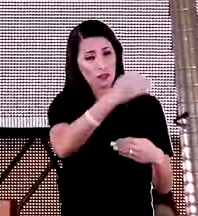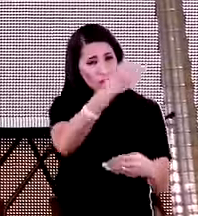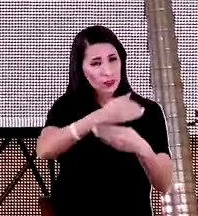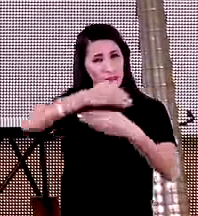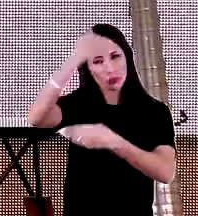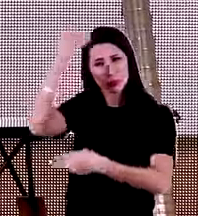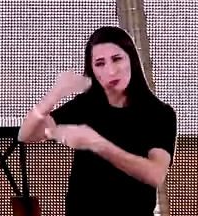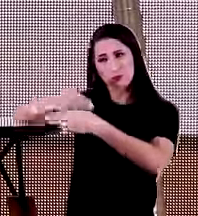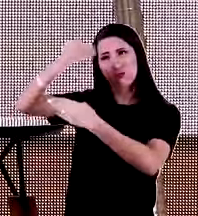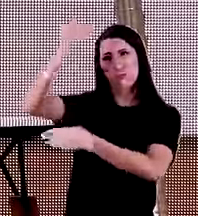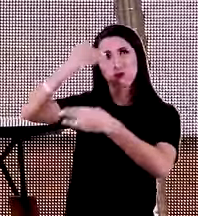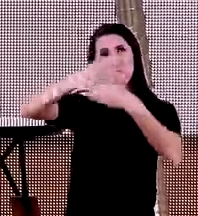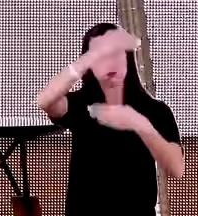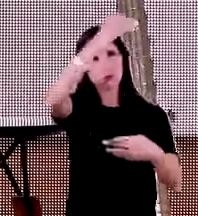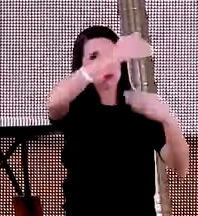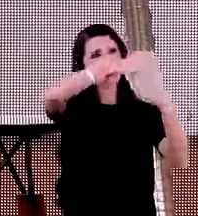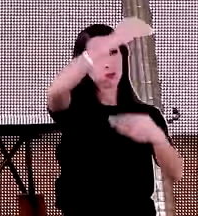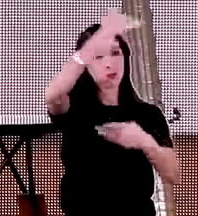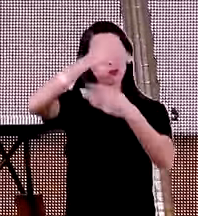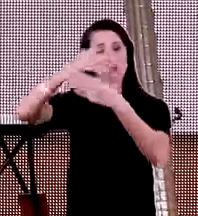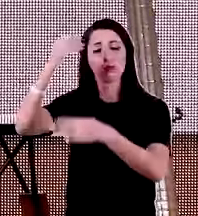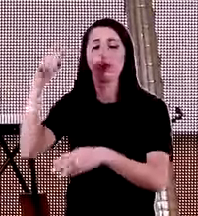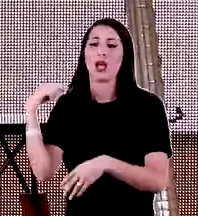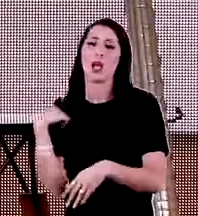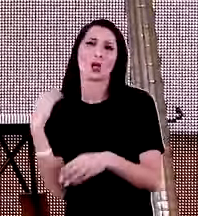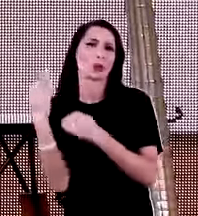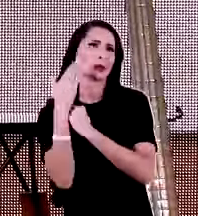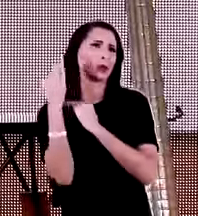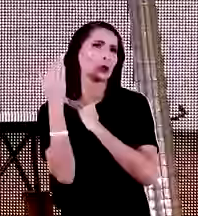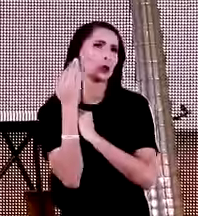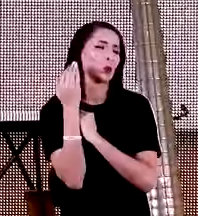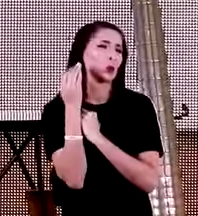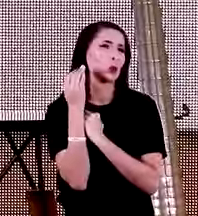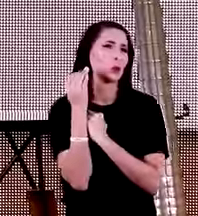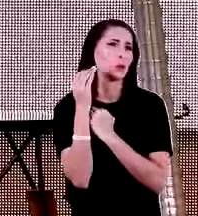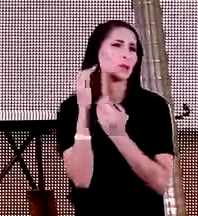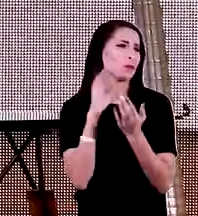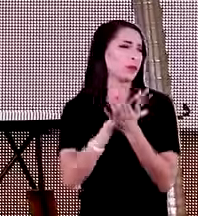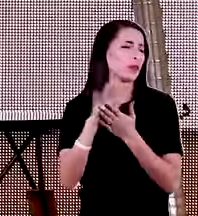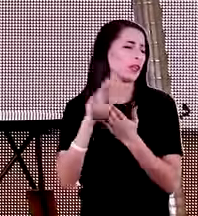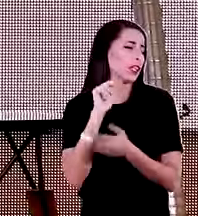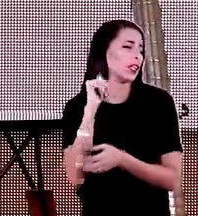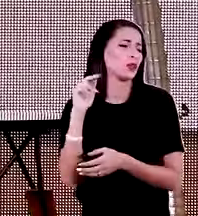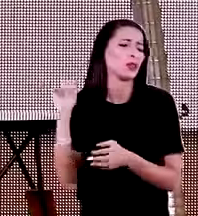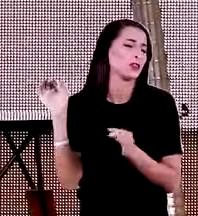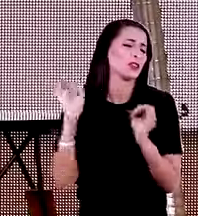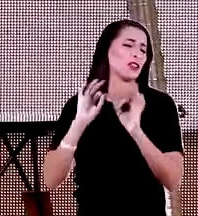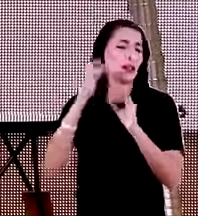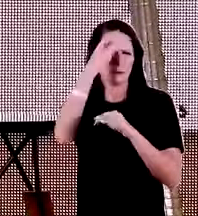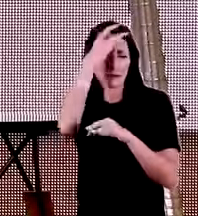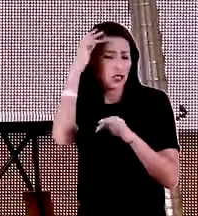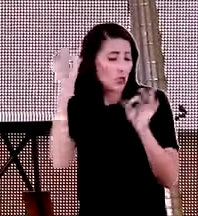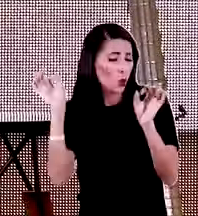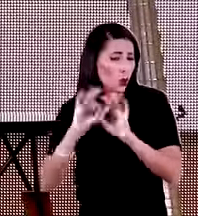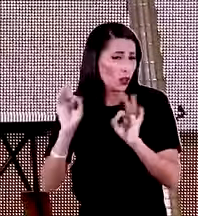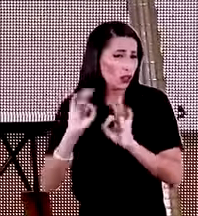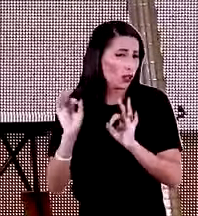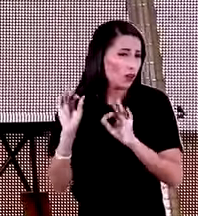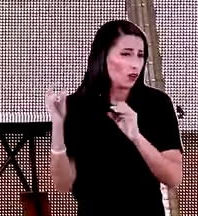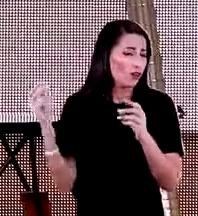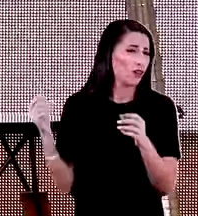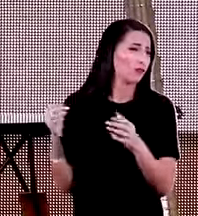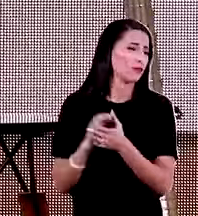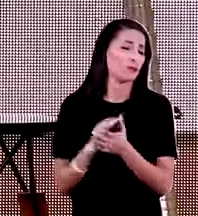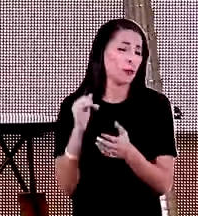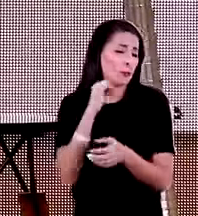muros, muros, muros. E a gente acha, estou segura aqui, ninguém vai me decepcionar mais, ninguém vai me ferir mais. Mas, na verdade, esse muro separou a gente de